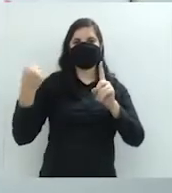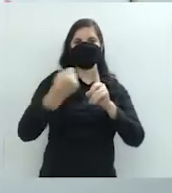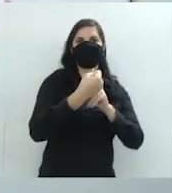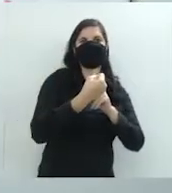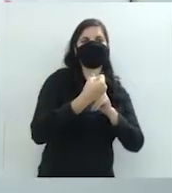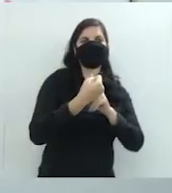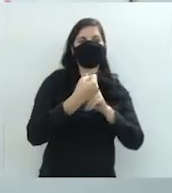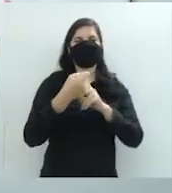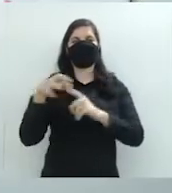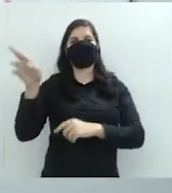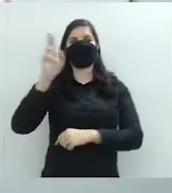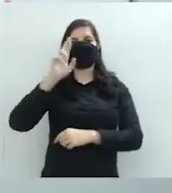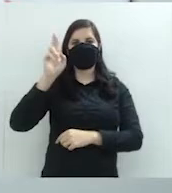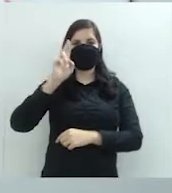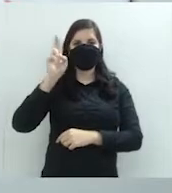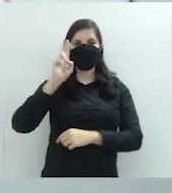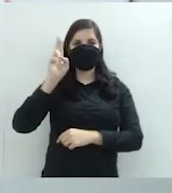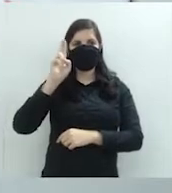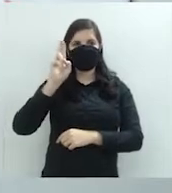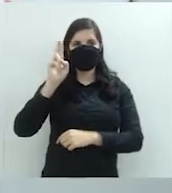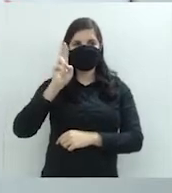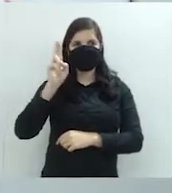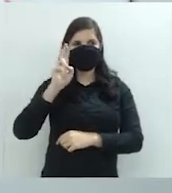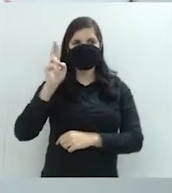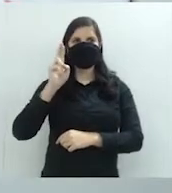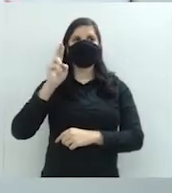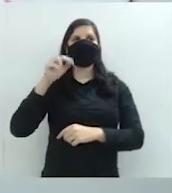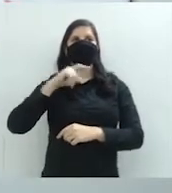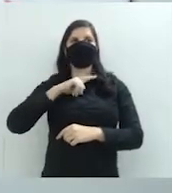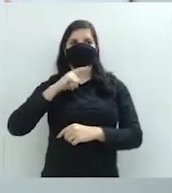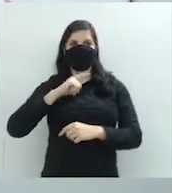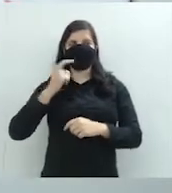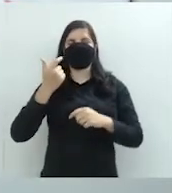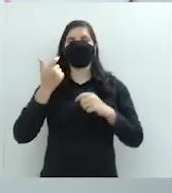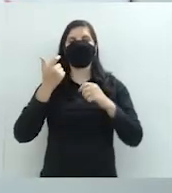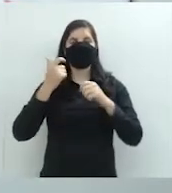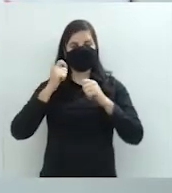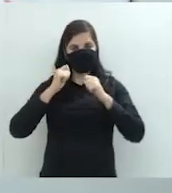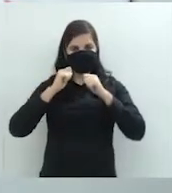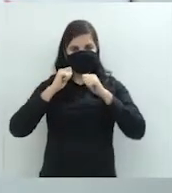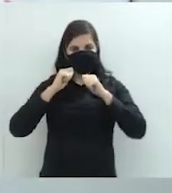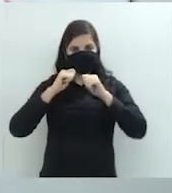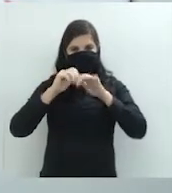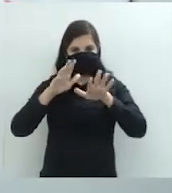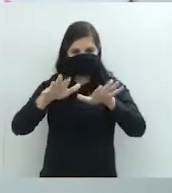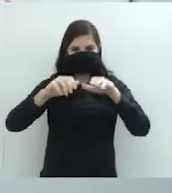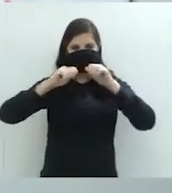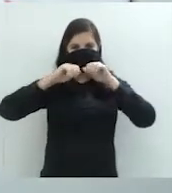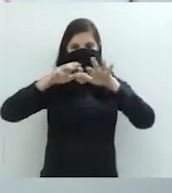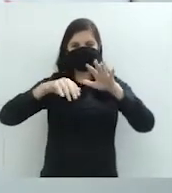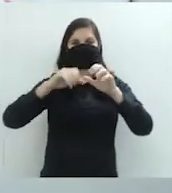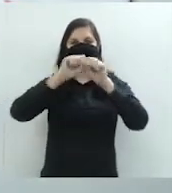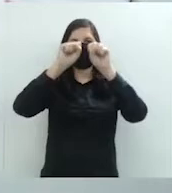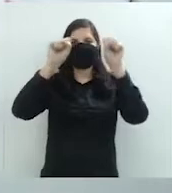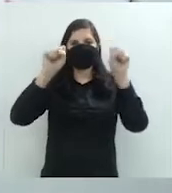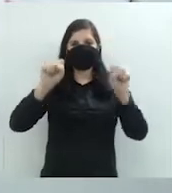científica, social, religiosa, que simplesmente balizaram